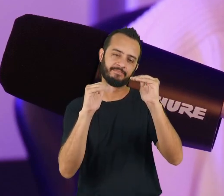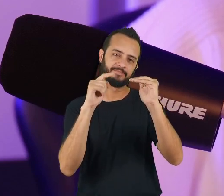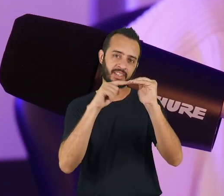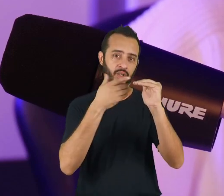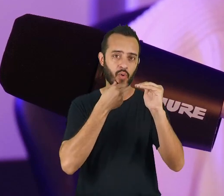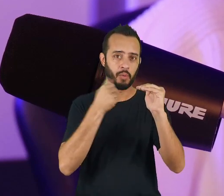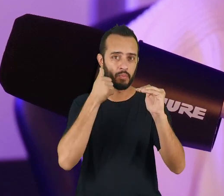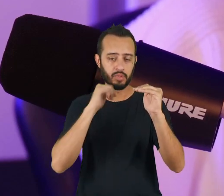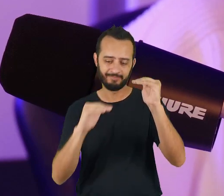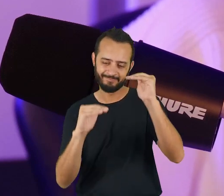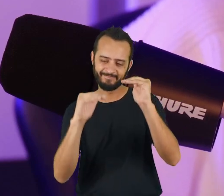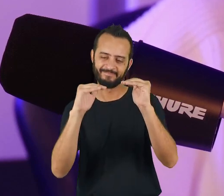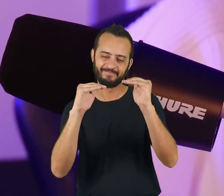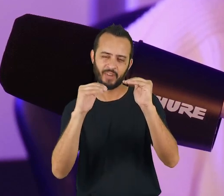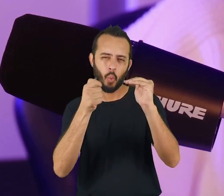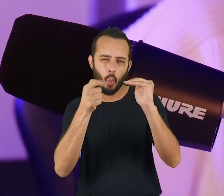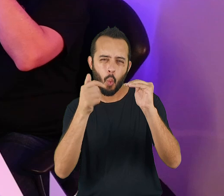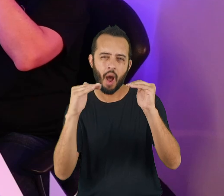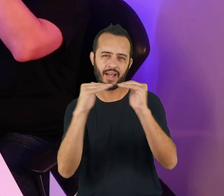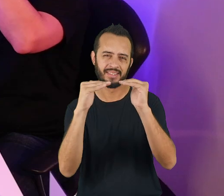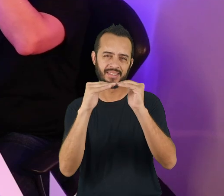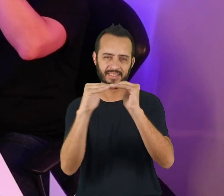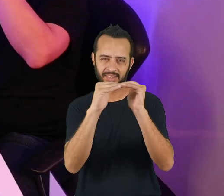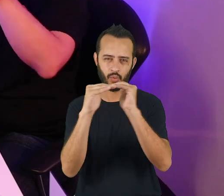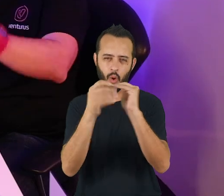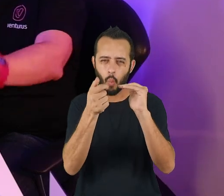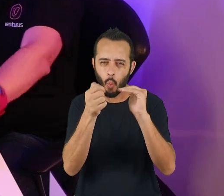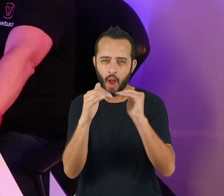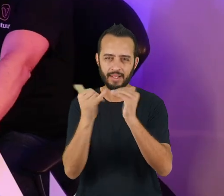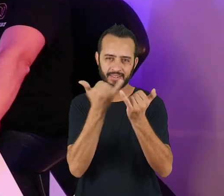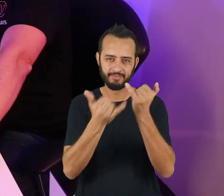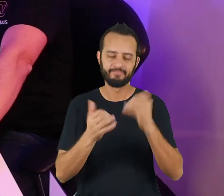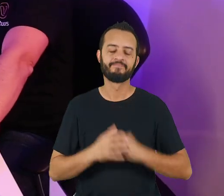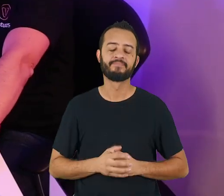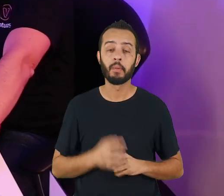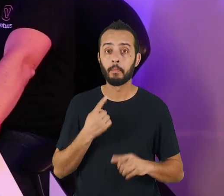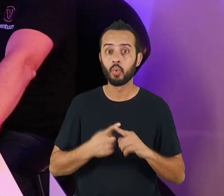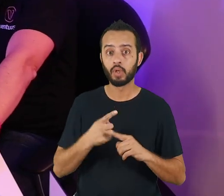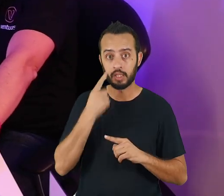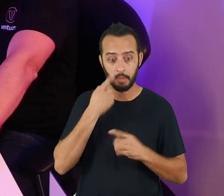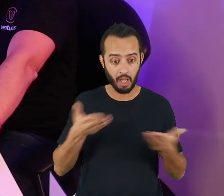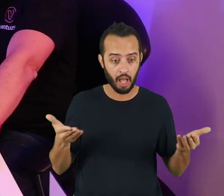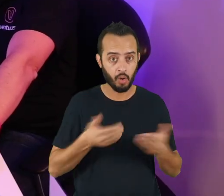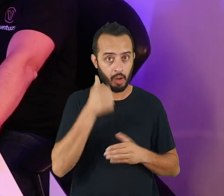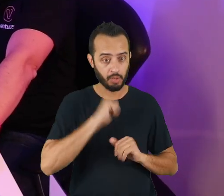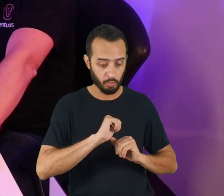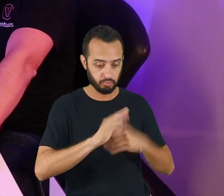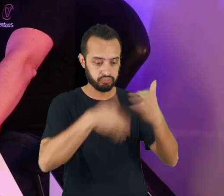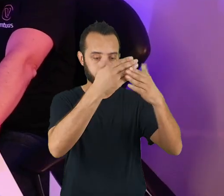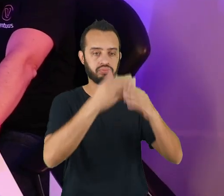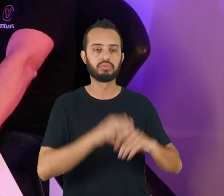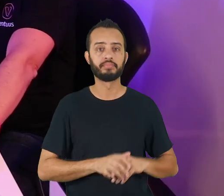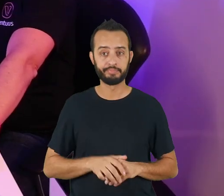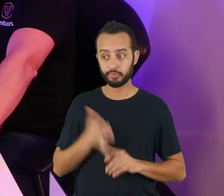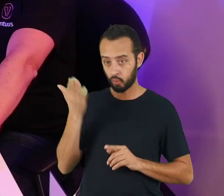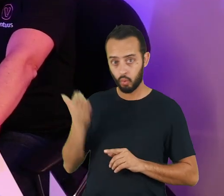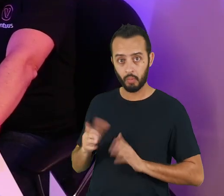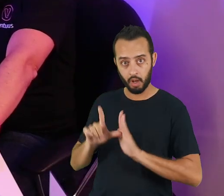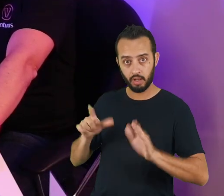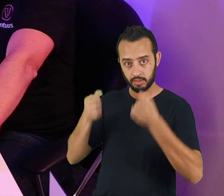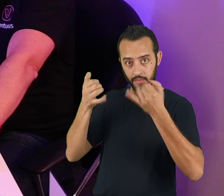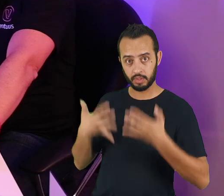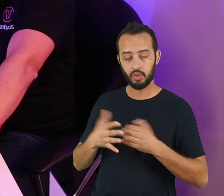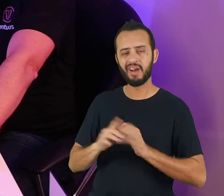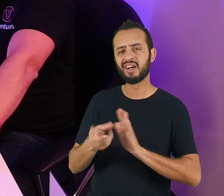mulheres acredito porque quase chegando é porque a gente tá vendo o crescimento agora como eu des tinha falado